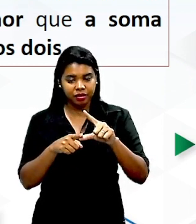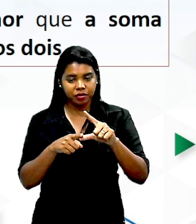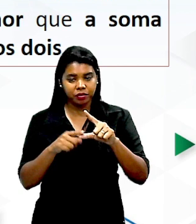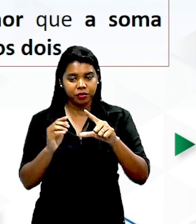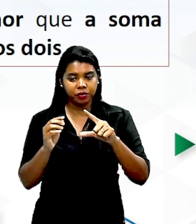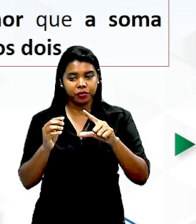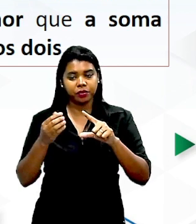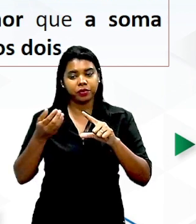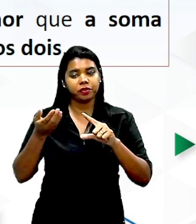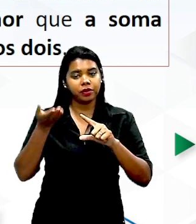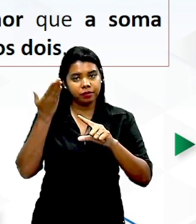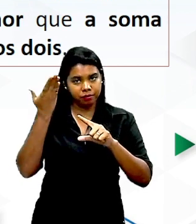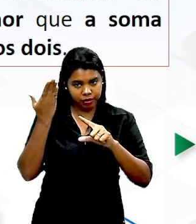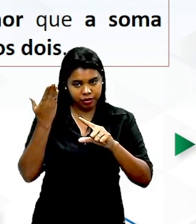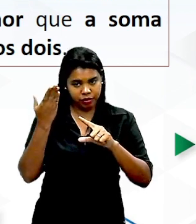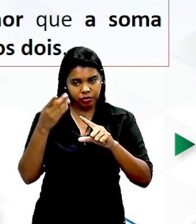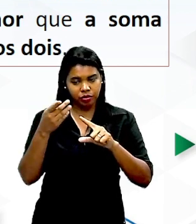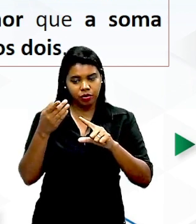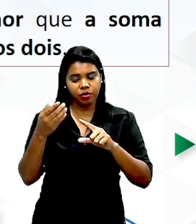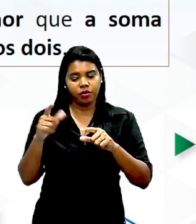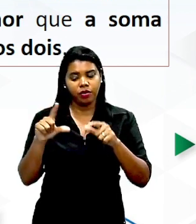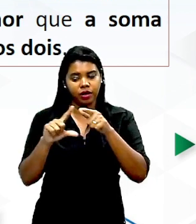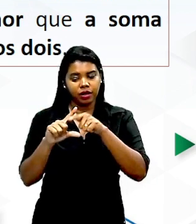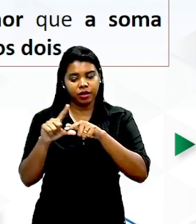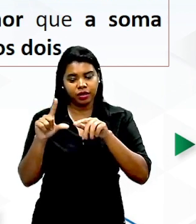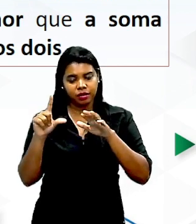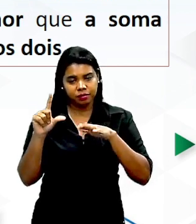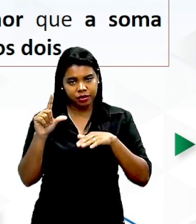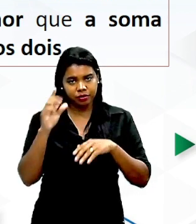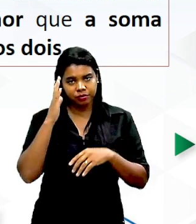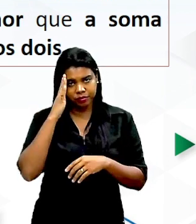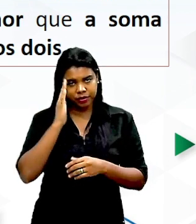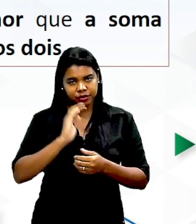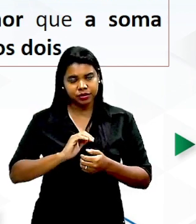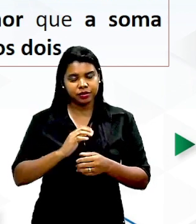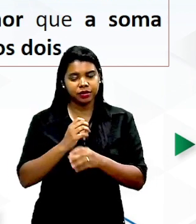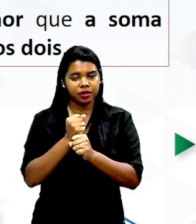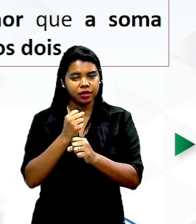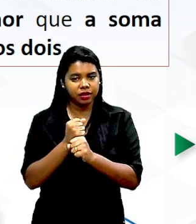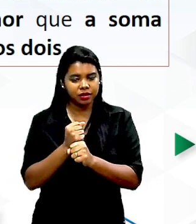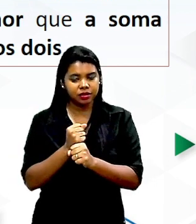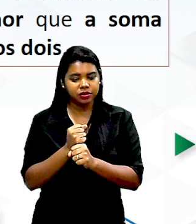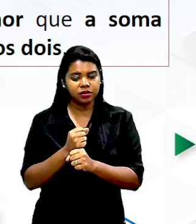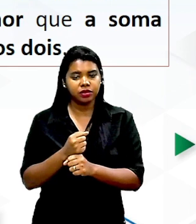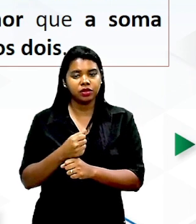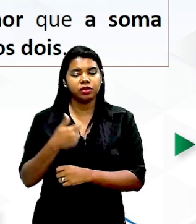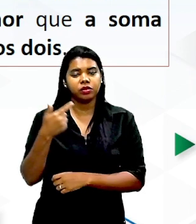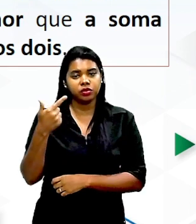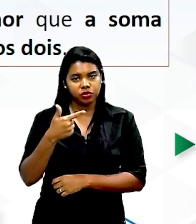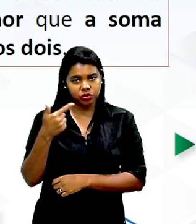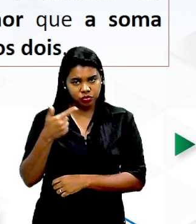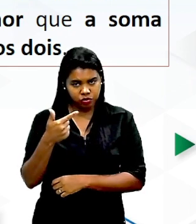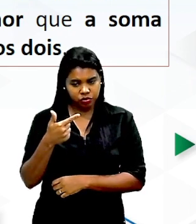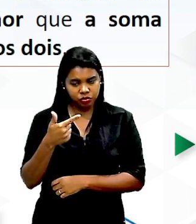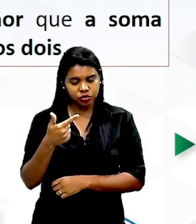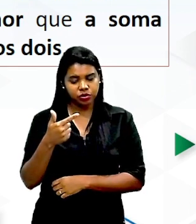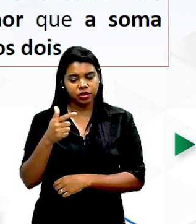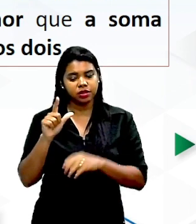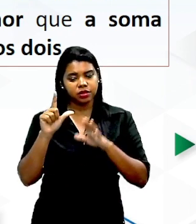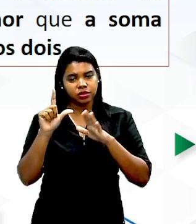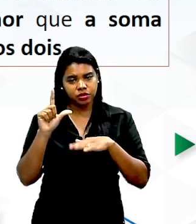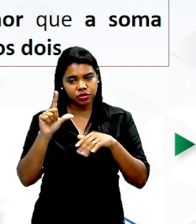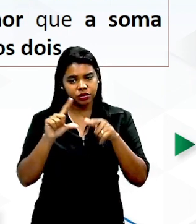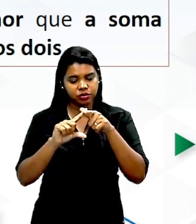para qualquer lado, eu preciso que a soma das medidas dos outros dois lados sejam menores, tá?